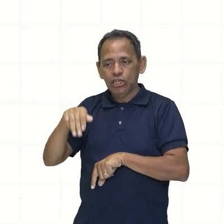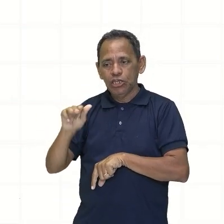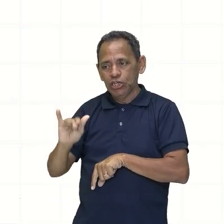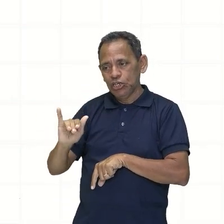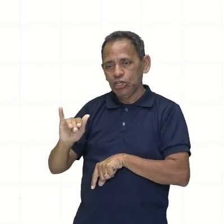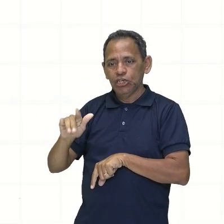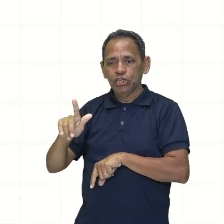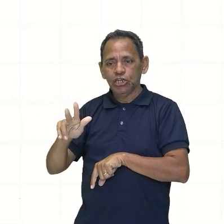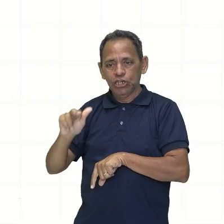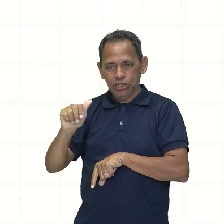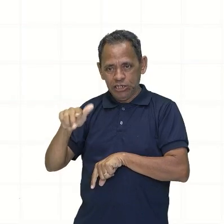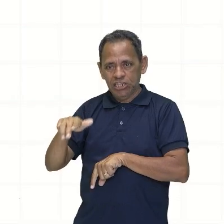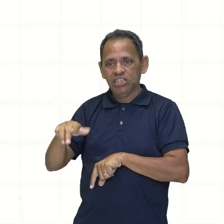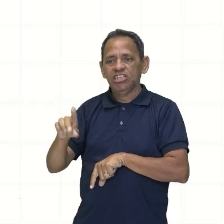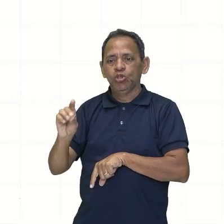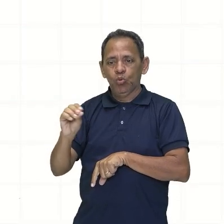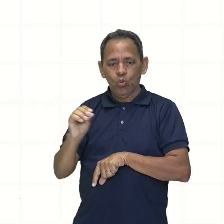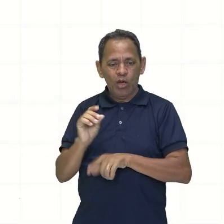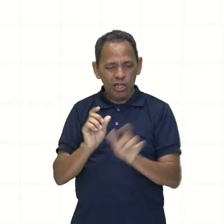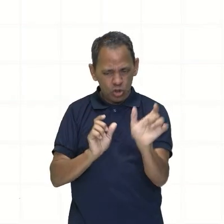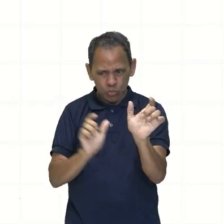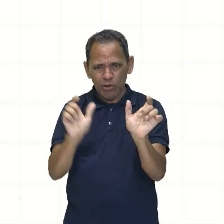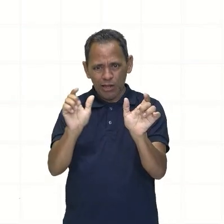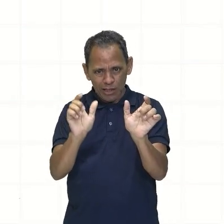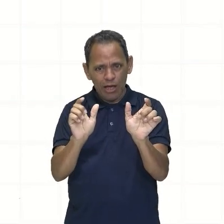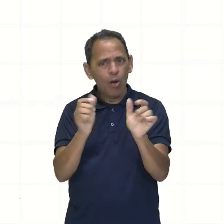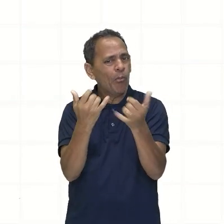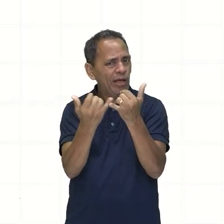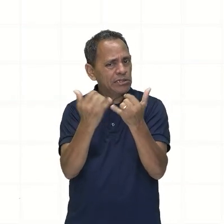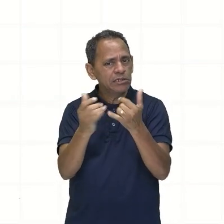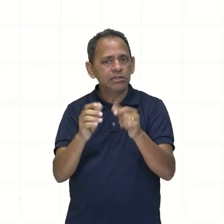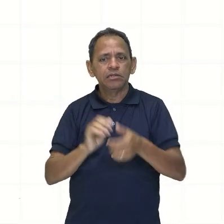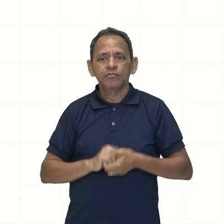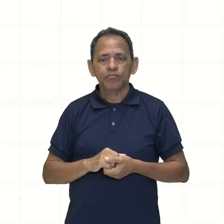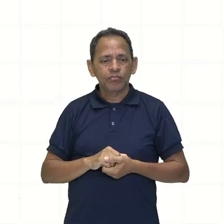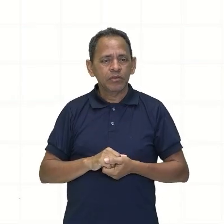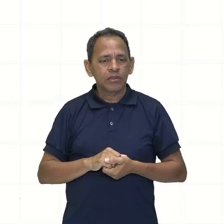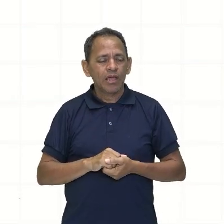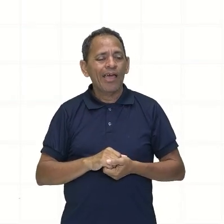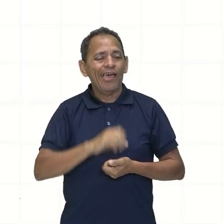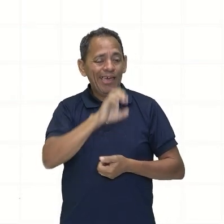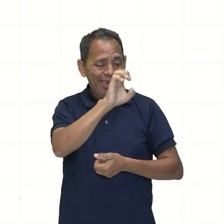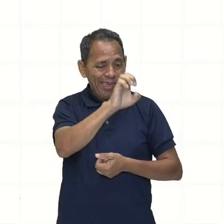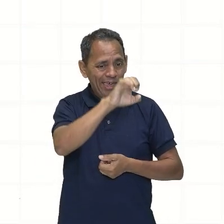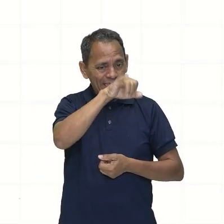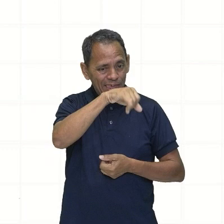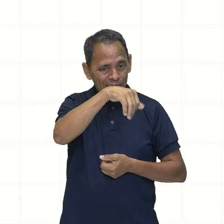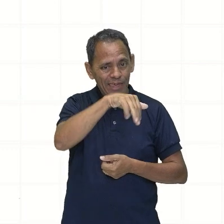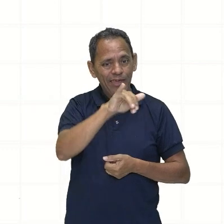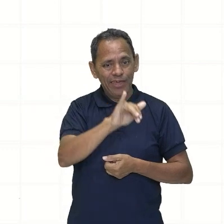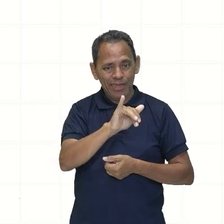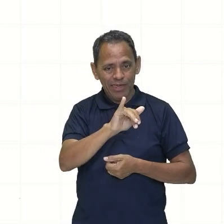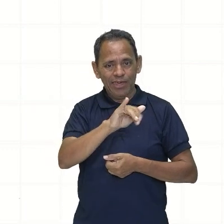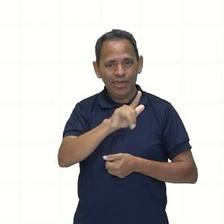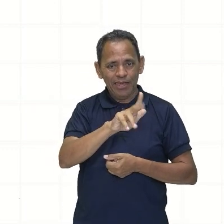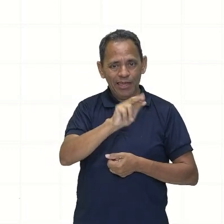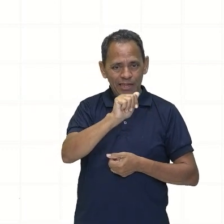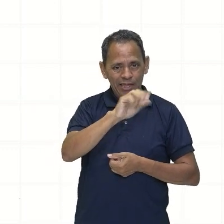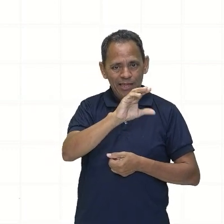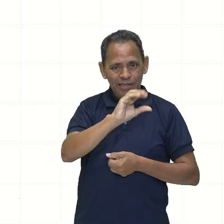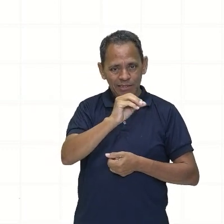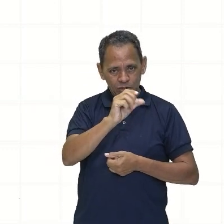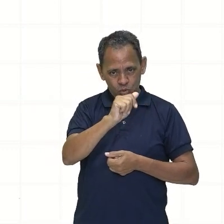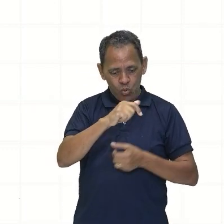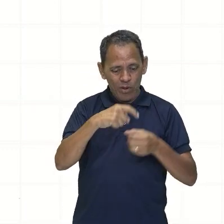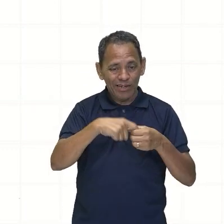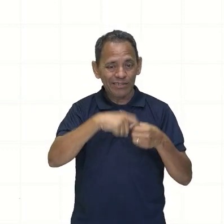muito parecidas, né? Então, a emigração é o movimento de saída de uma pessoa do seu país